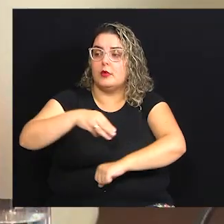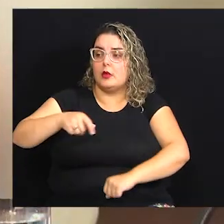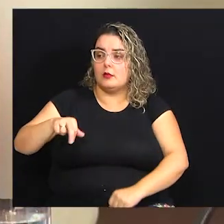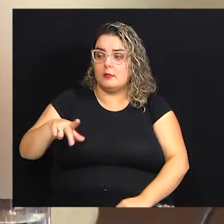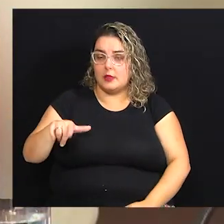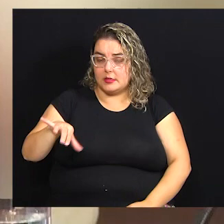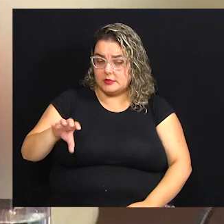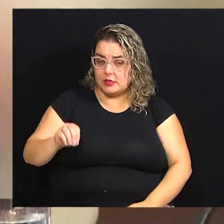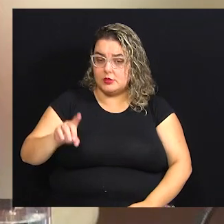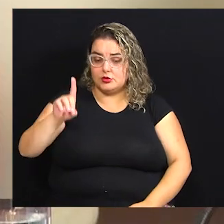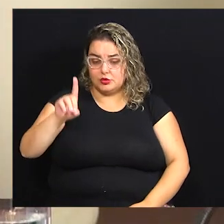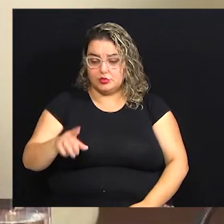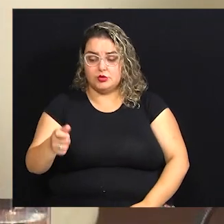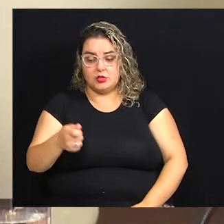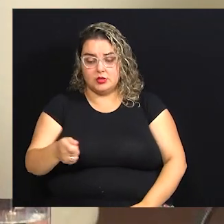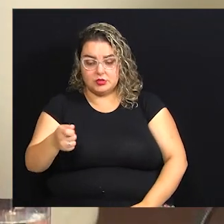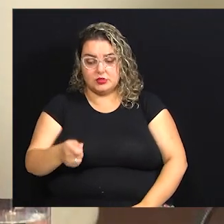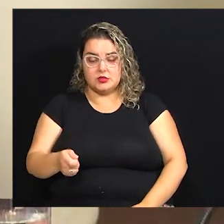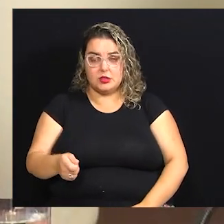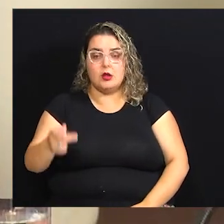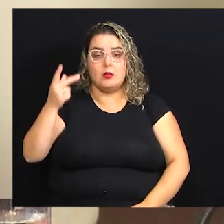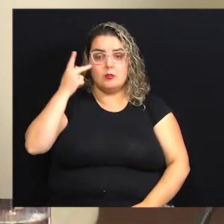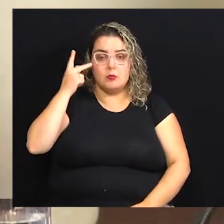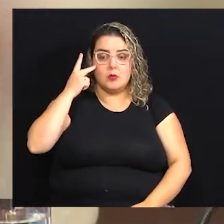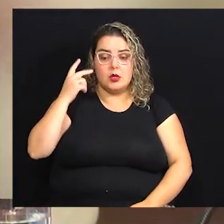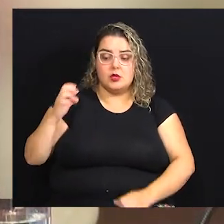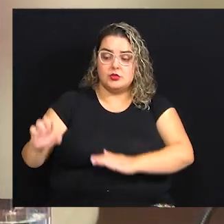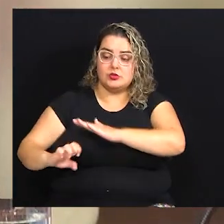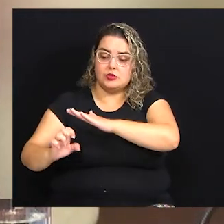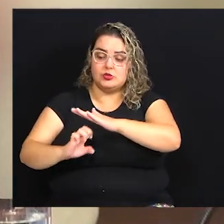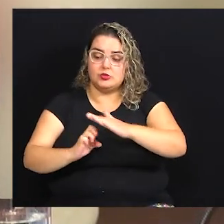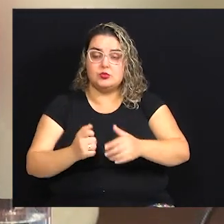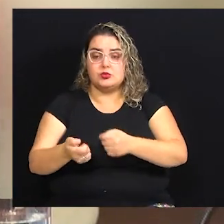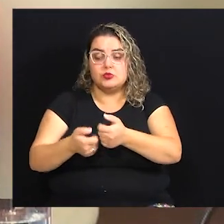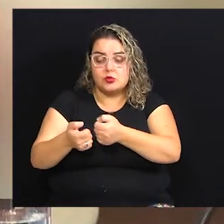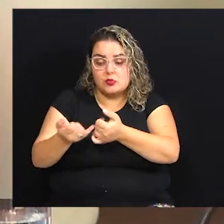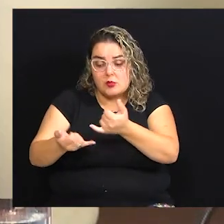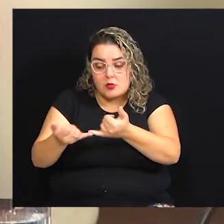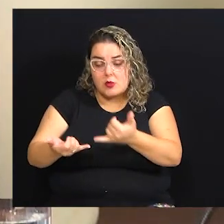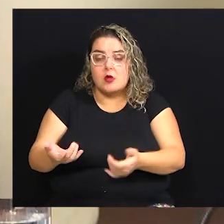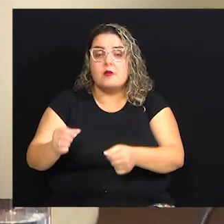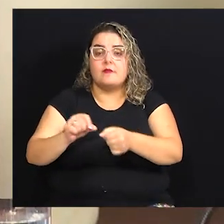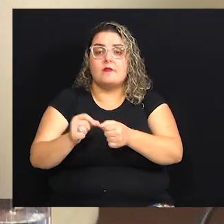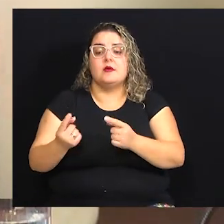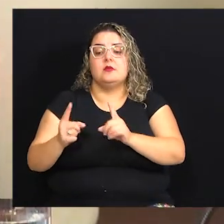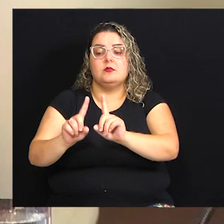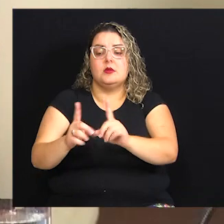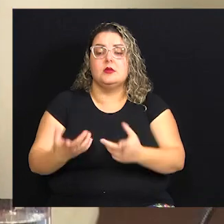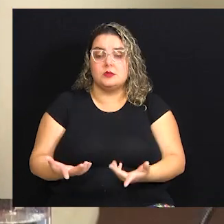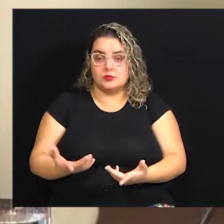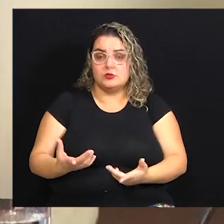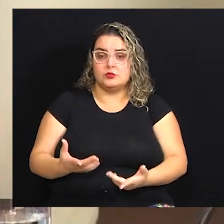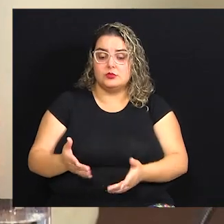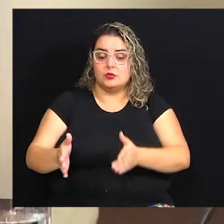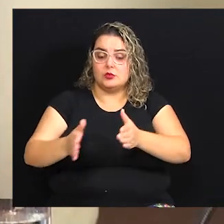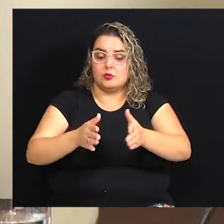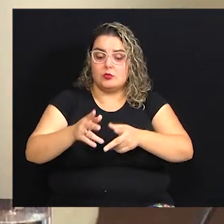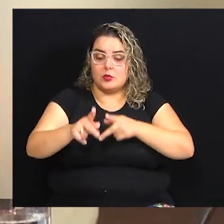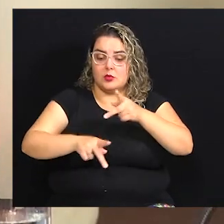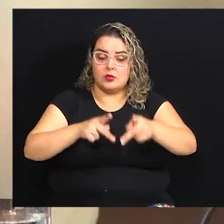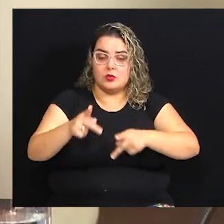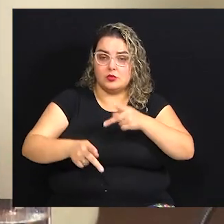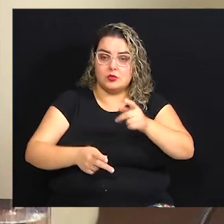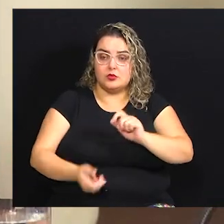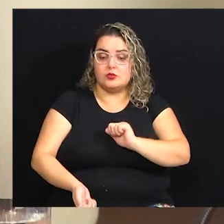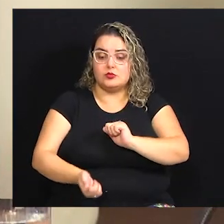Marcelo Rigon, diretor da Associação Paulista de Empresas de Games, fez um paralelo entre determinado público